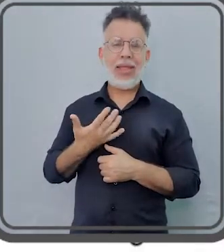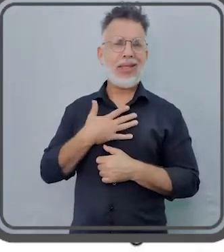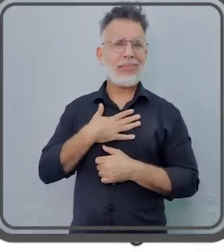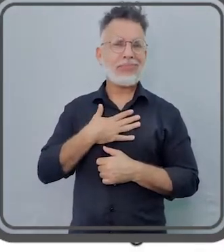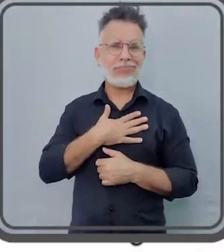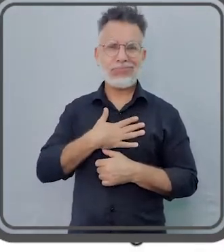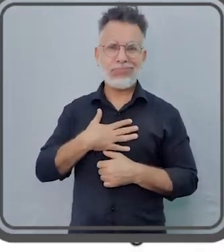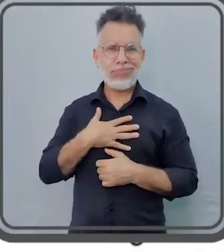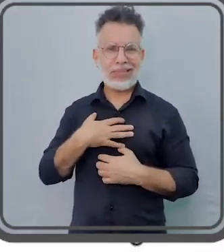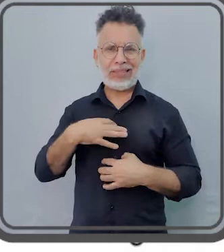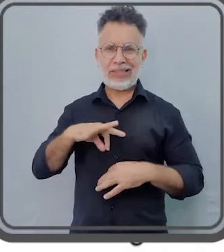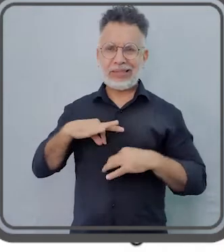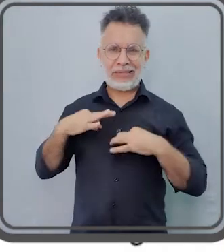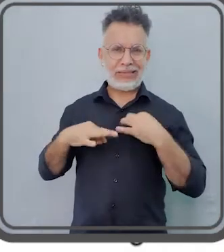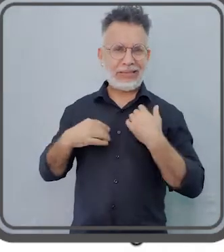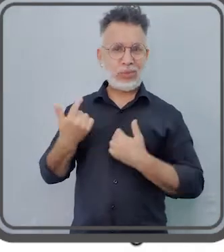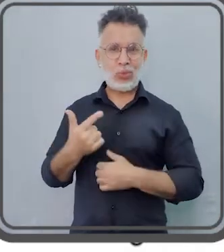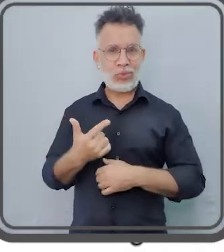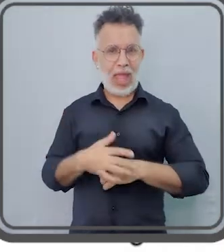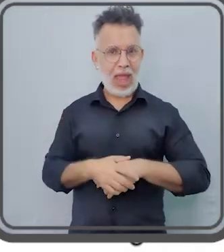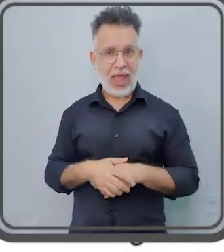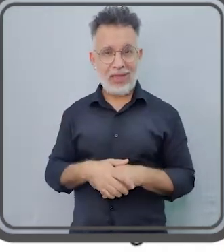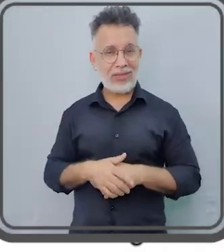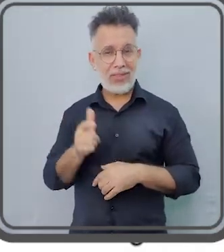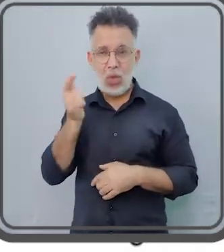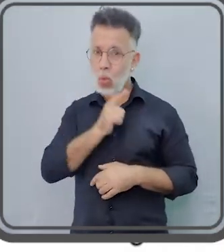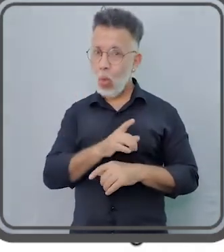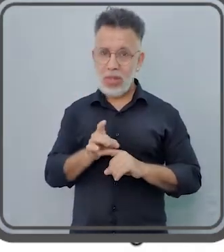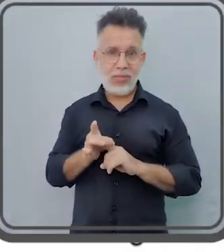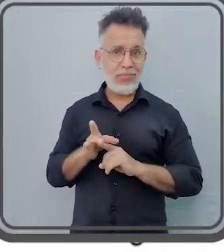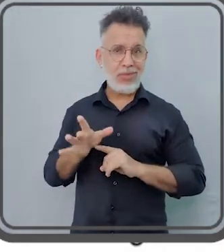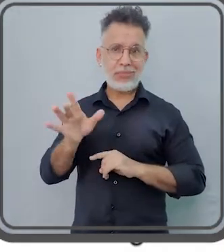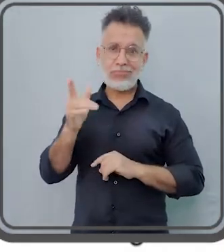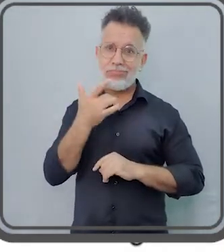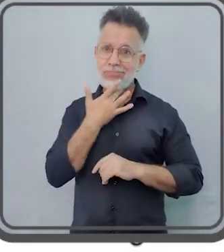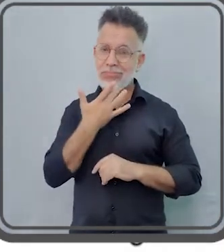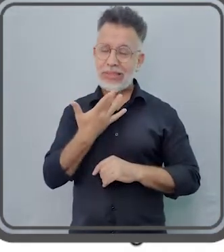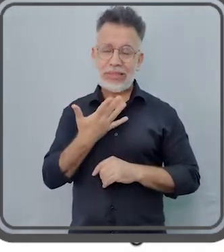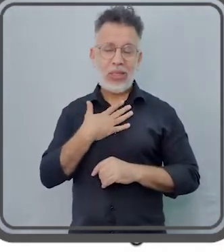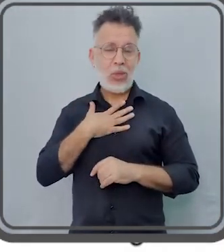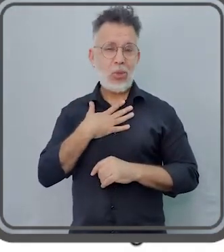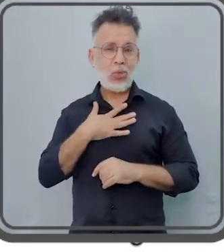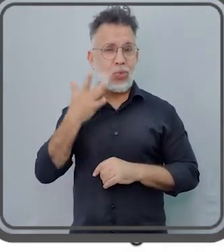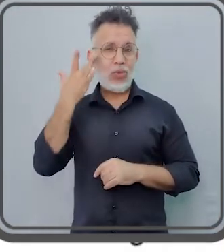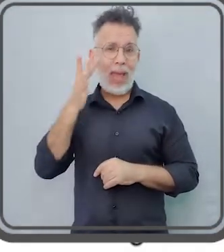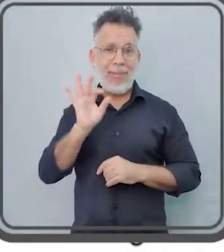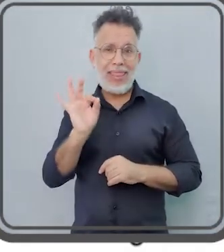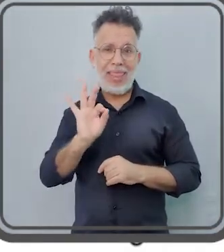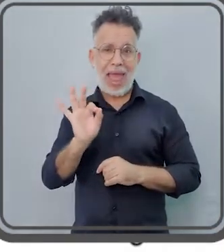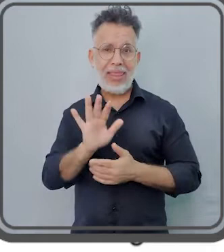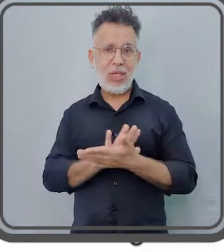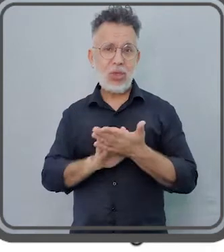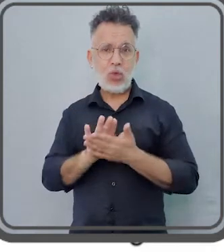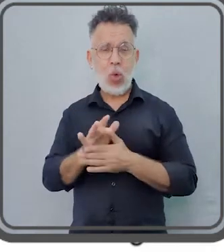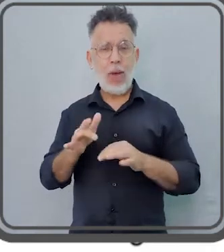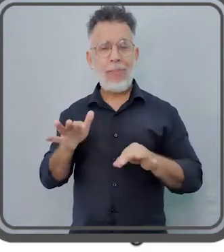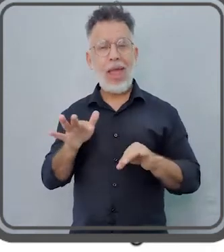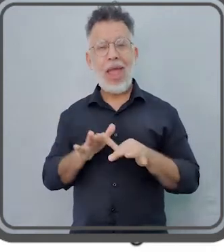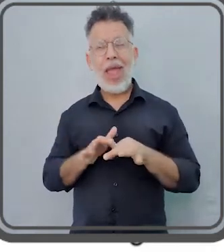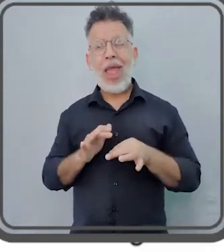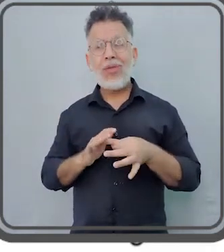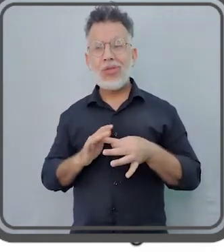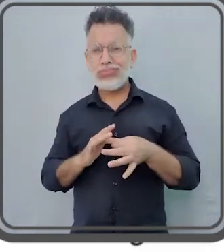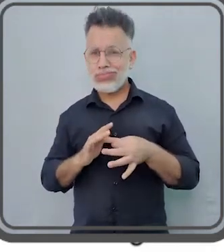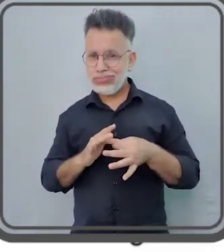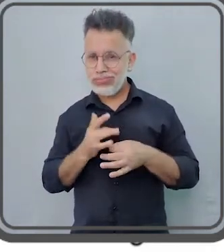orgasmo, que não sabem nada sobre masturbação, enfim. Então, acho que, do ponto de vista do empreendedor, essa